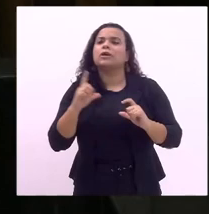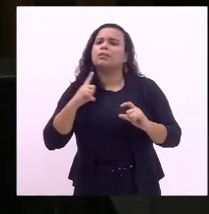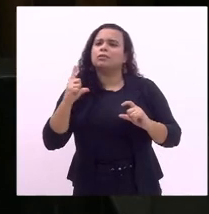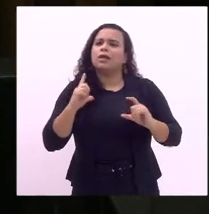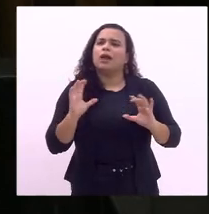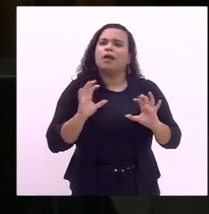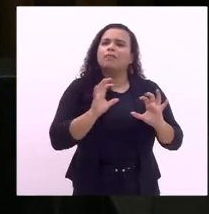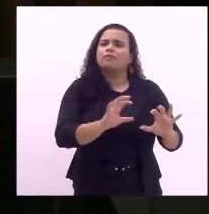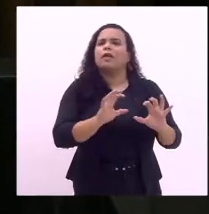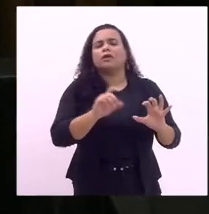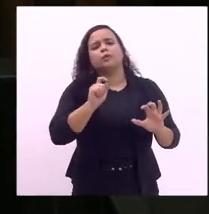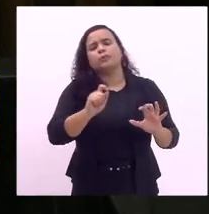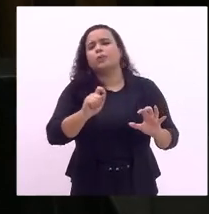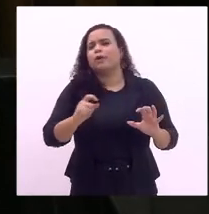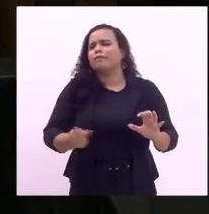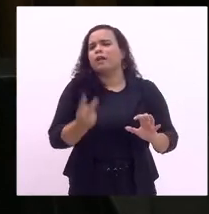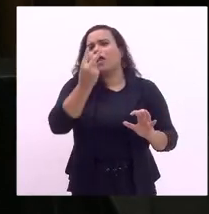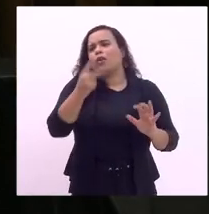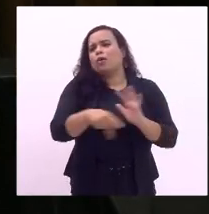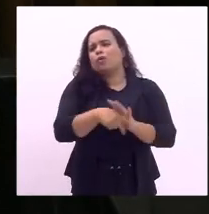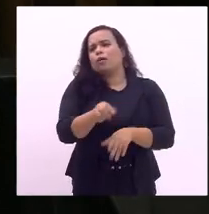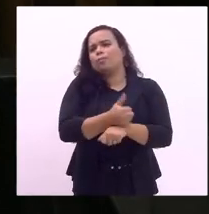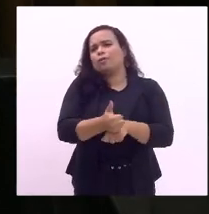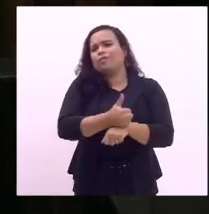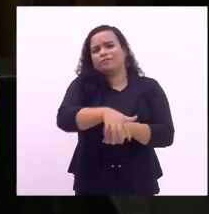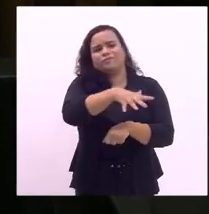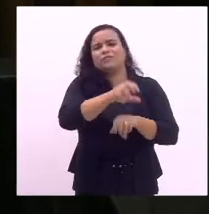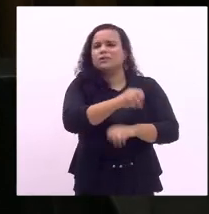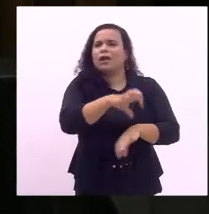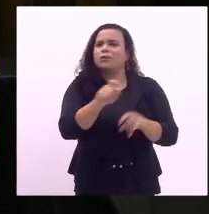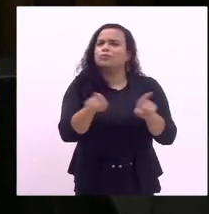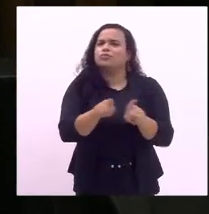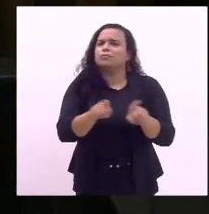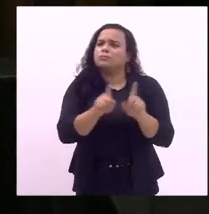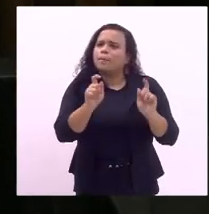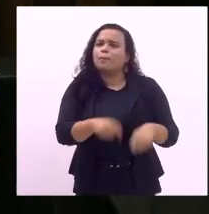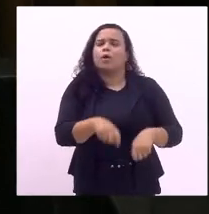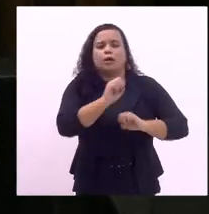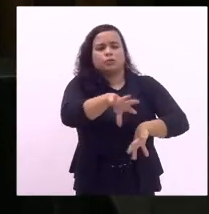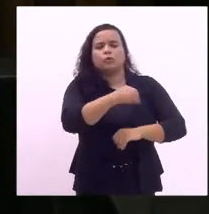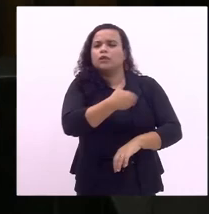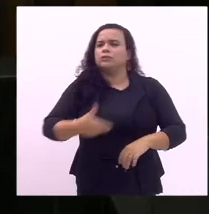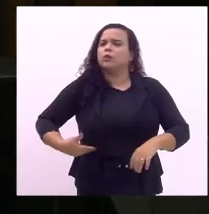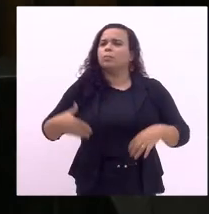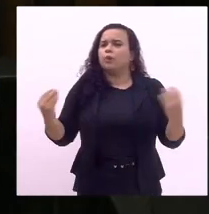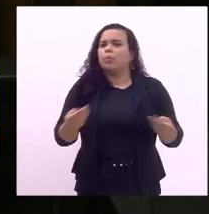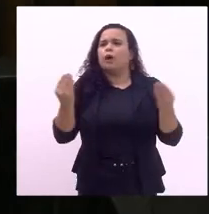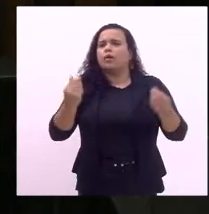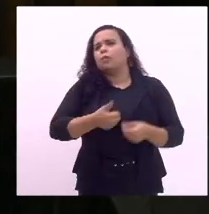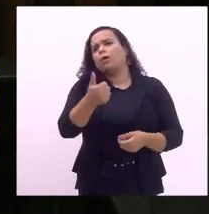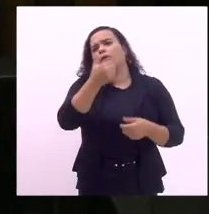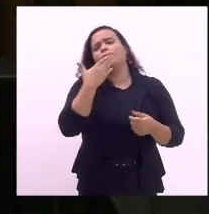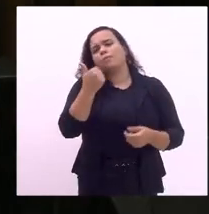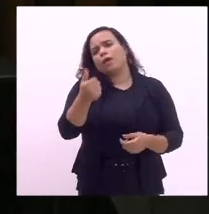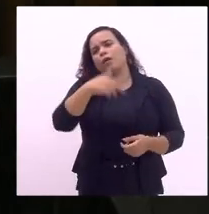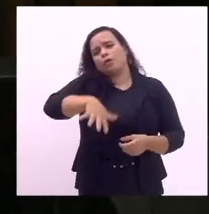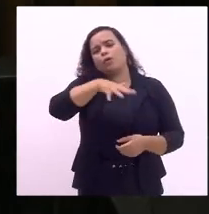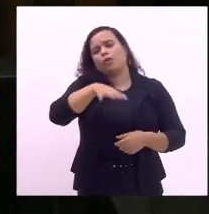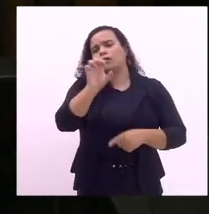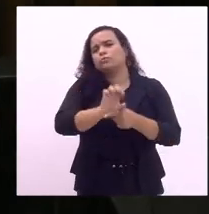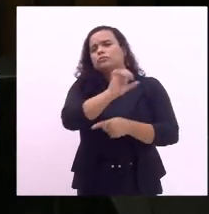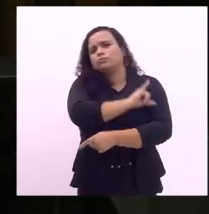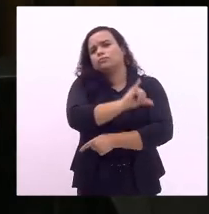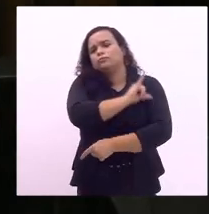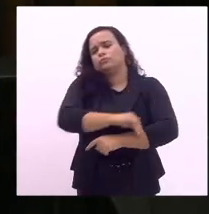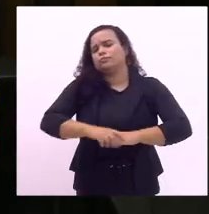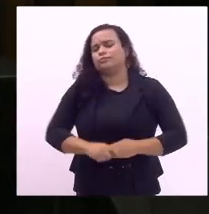na valorização desses profissionais e na possibilidade da gente ter uma educação pública de mais qualidade no estado do Rio de Janeiro. A